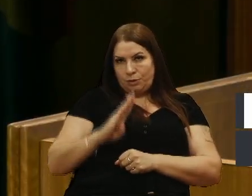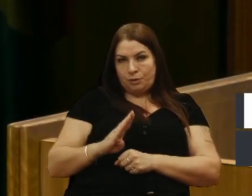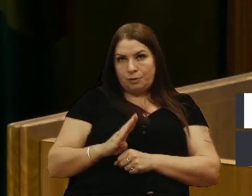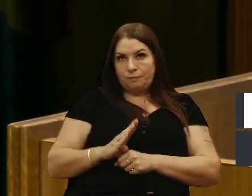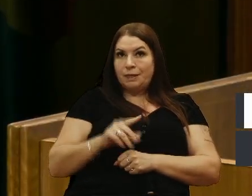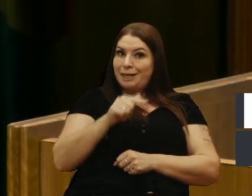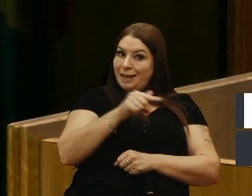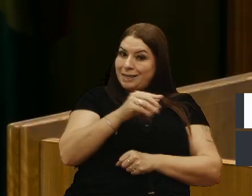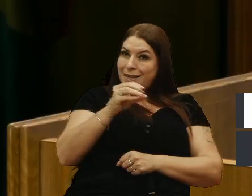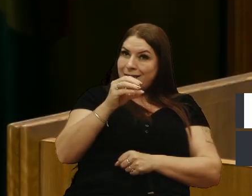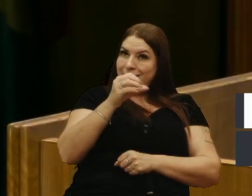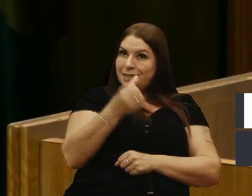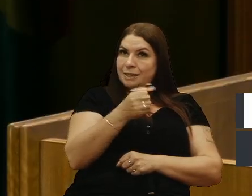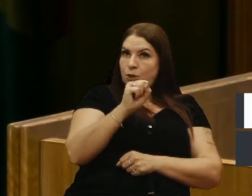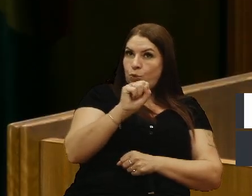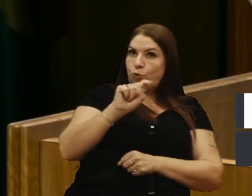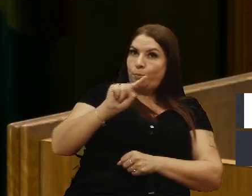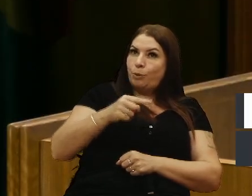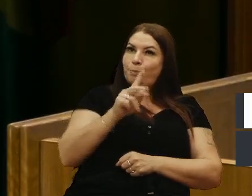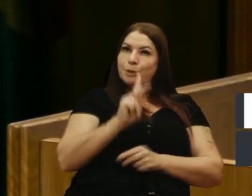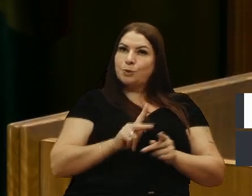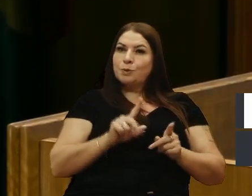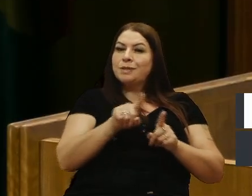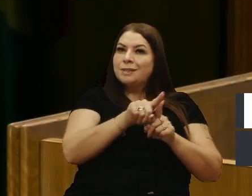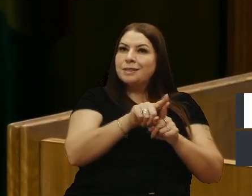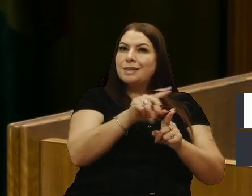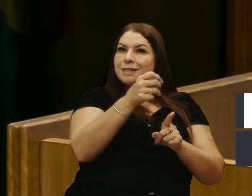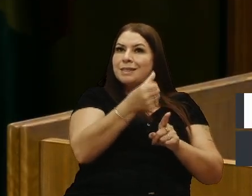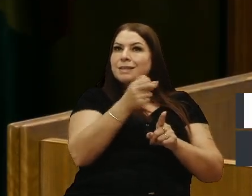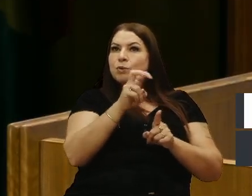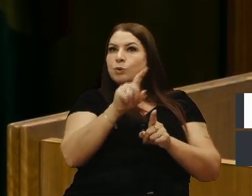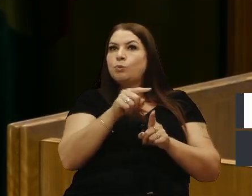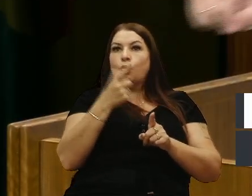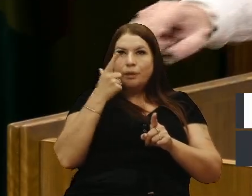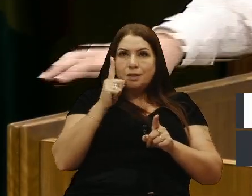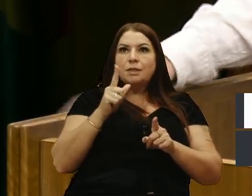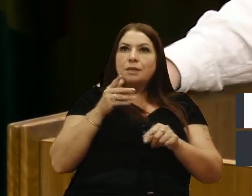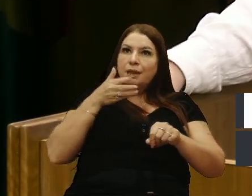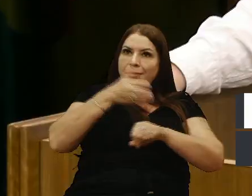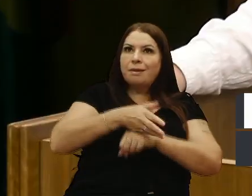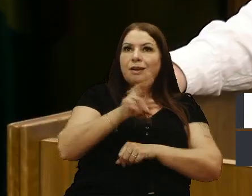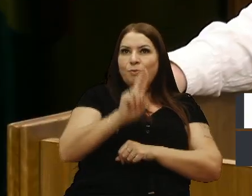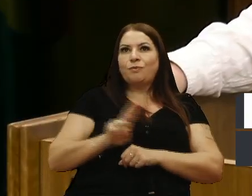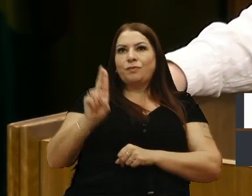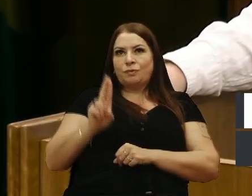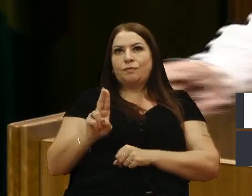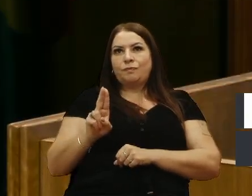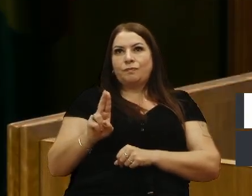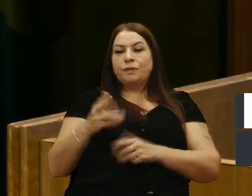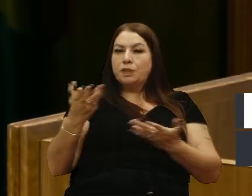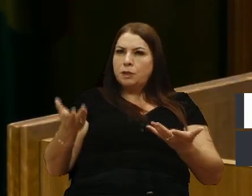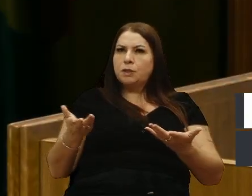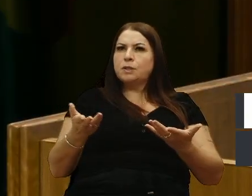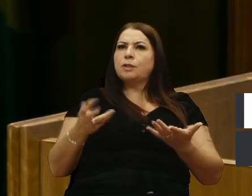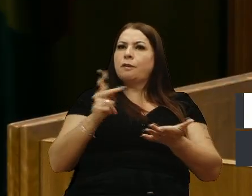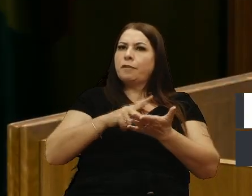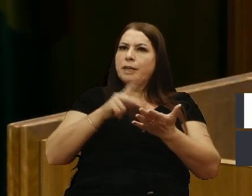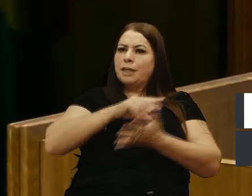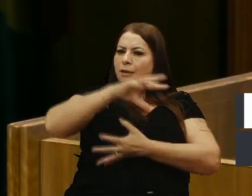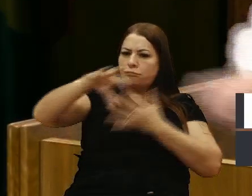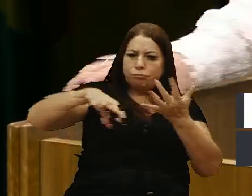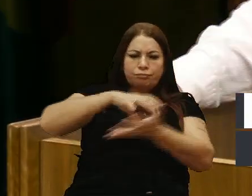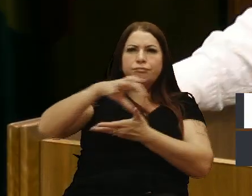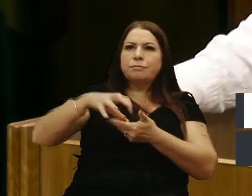desses 768 mil pessoas, 651 mil conseguiram ingressar na universidade. Isso é uma verdadeira